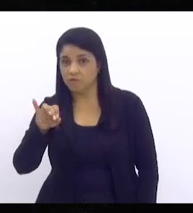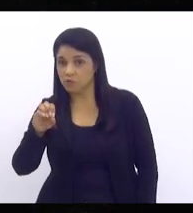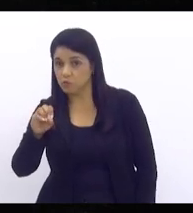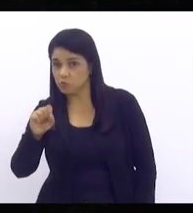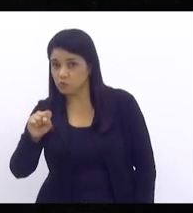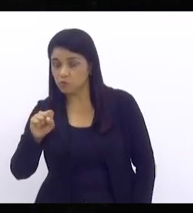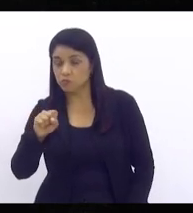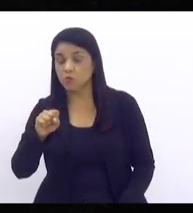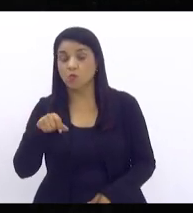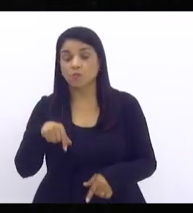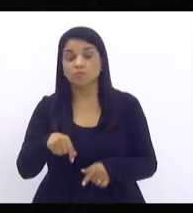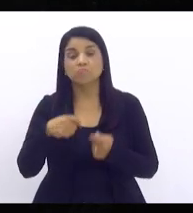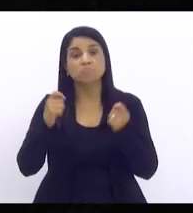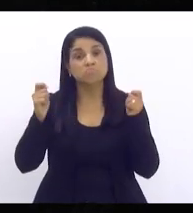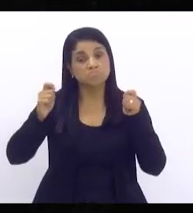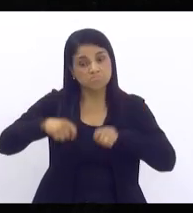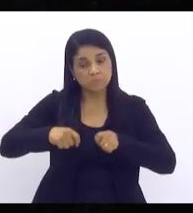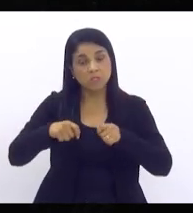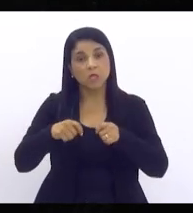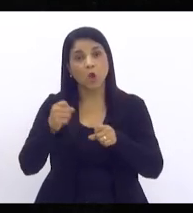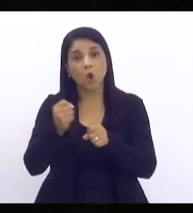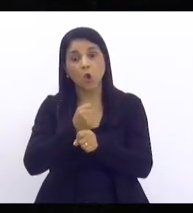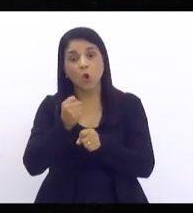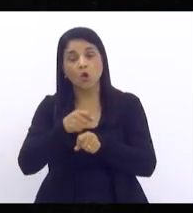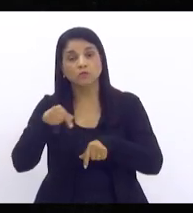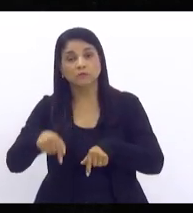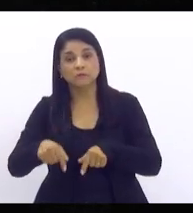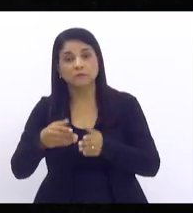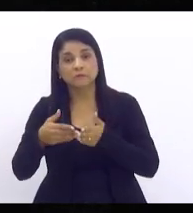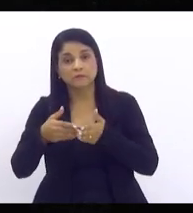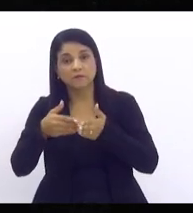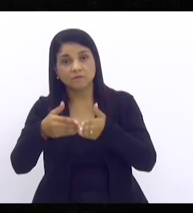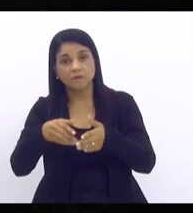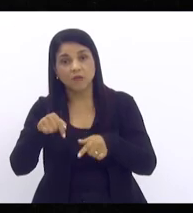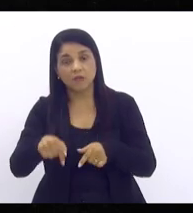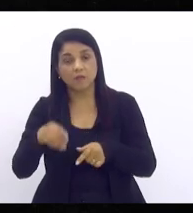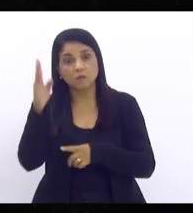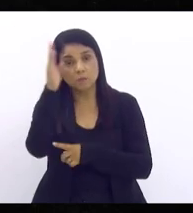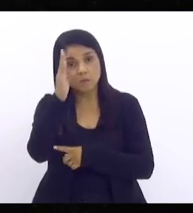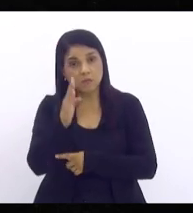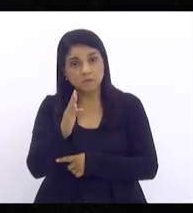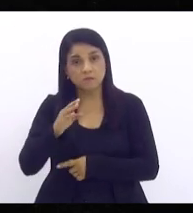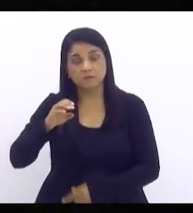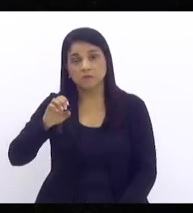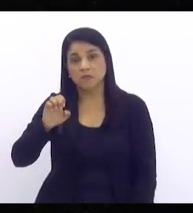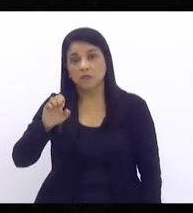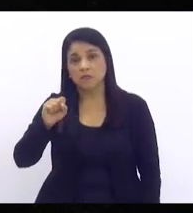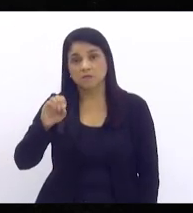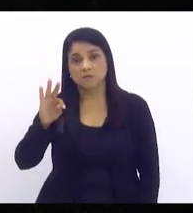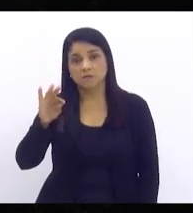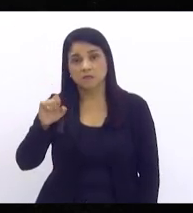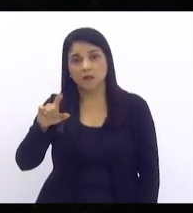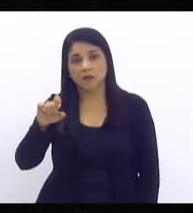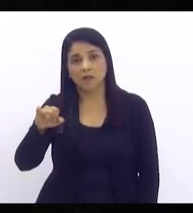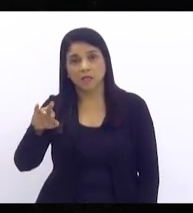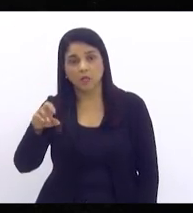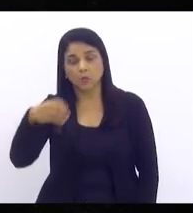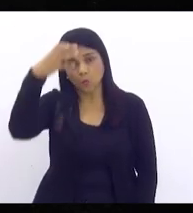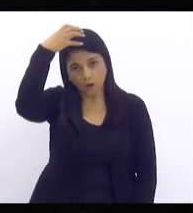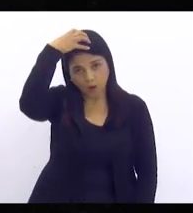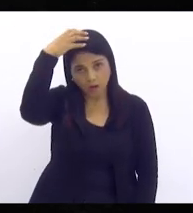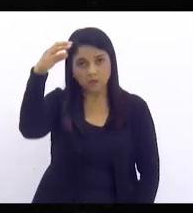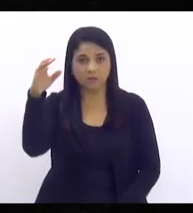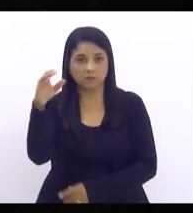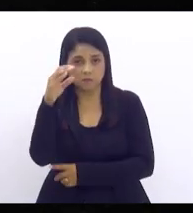estar sendo construídos nos estaleiros de todo o Brasil e também nos estaleiros de Angra, de